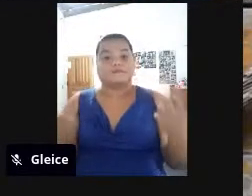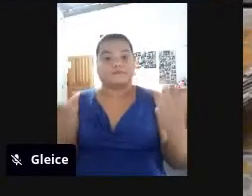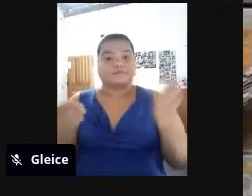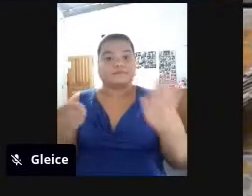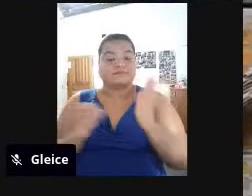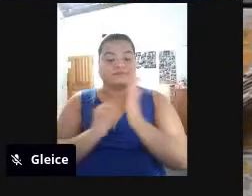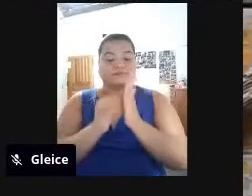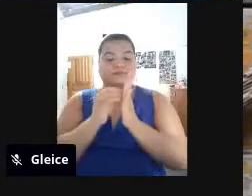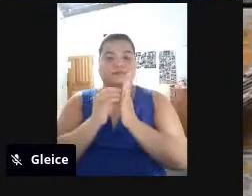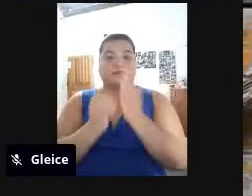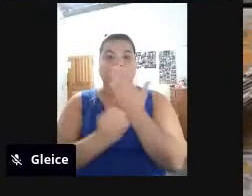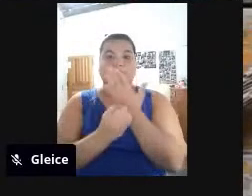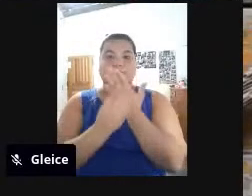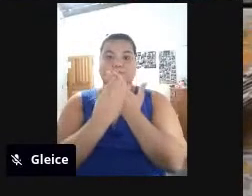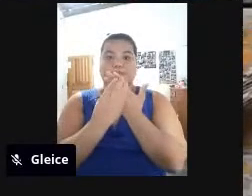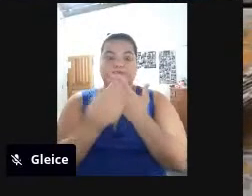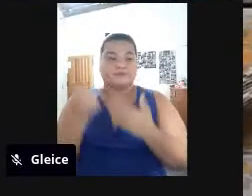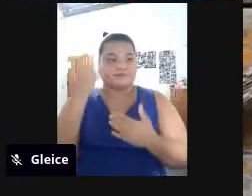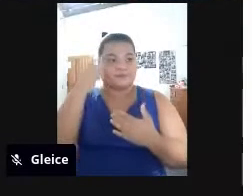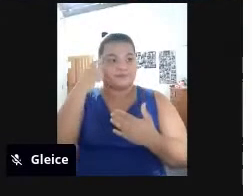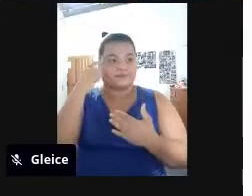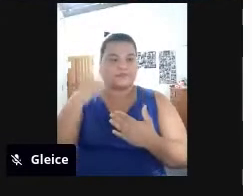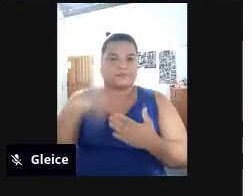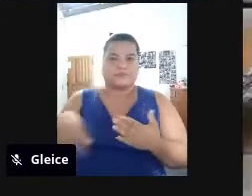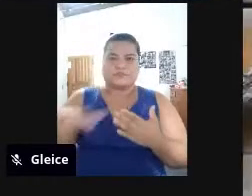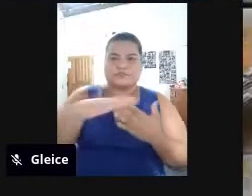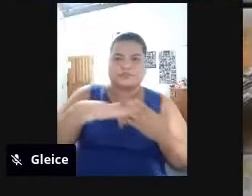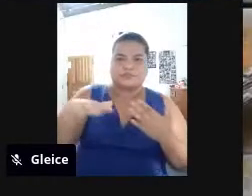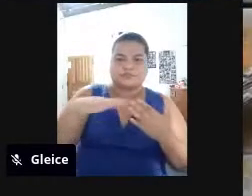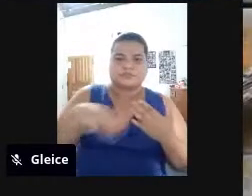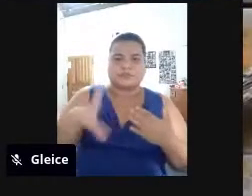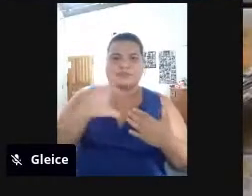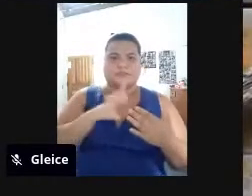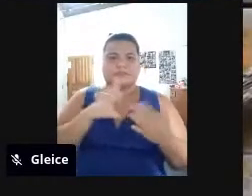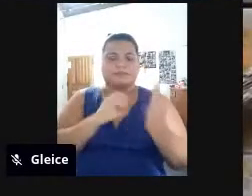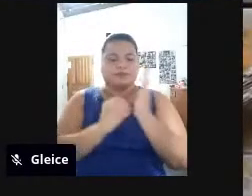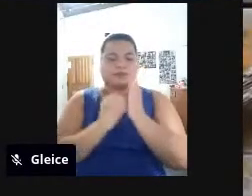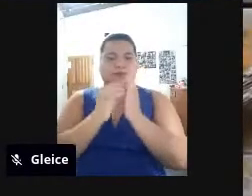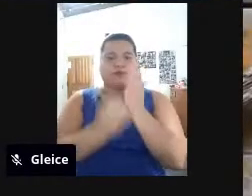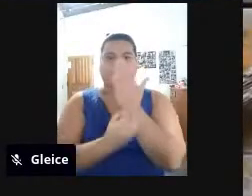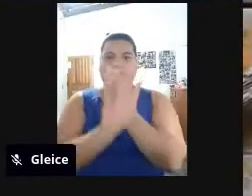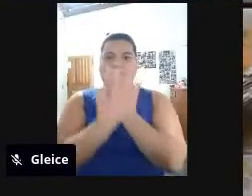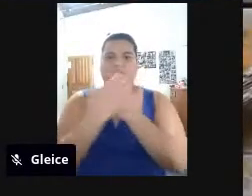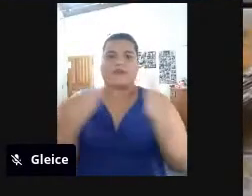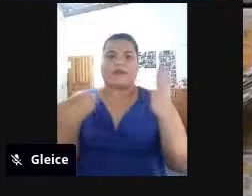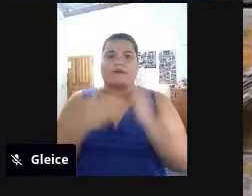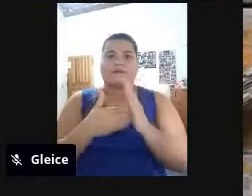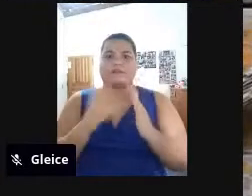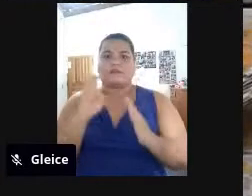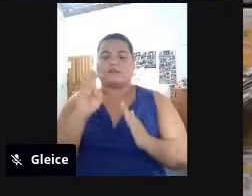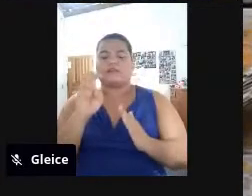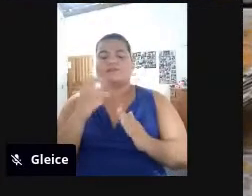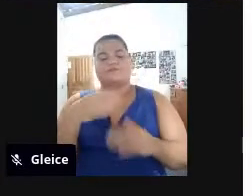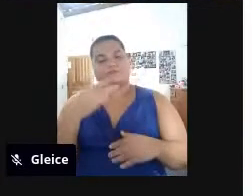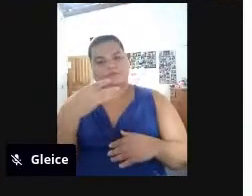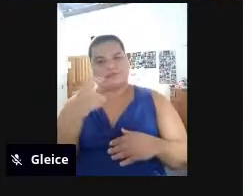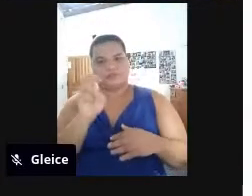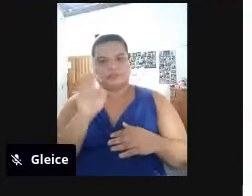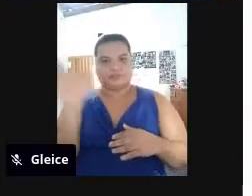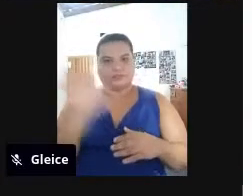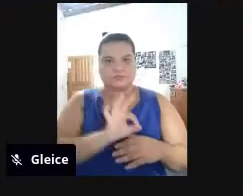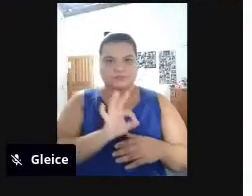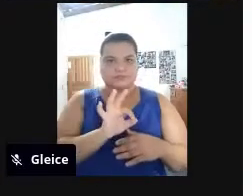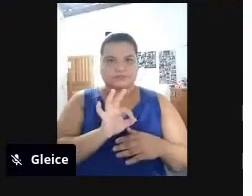vejam que, pensando em aspectos gerais, a gente tem recomendação de proteína que é de 10% a 35%. Mas, quando a gente